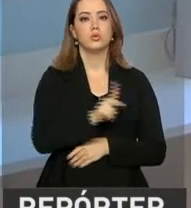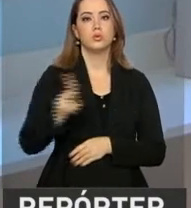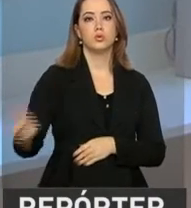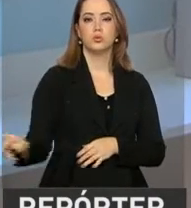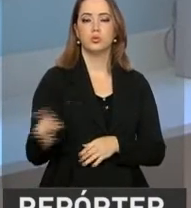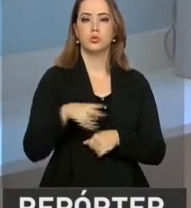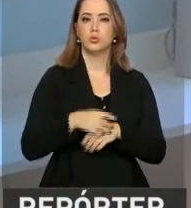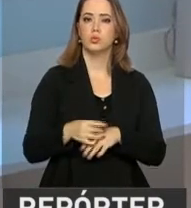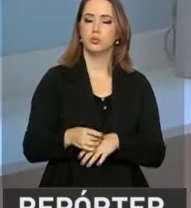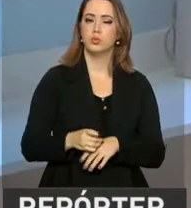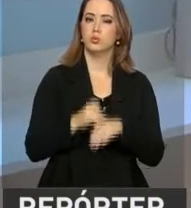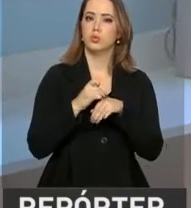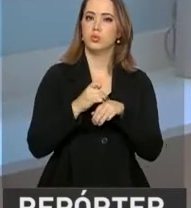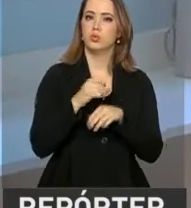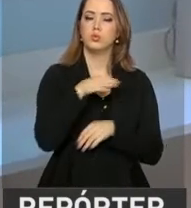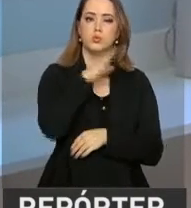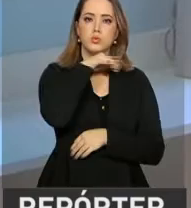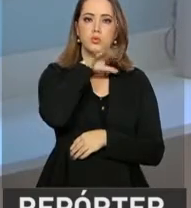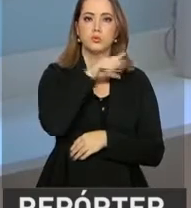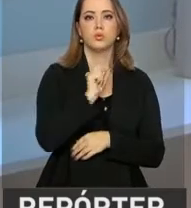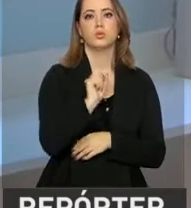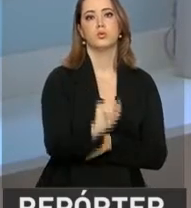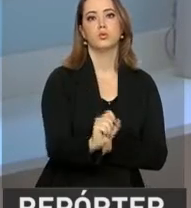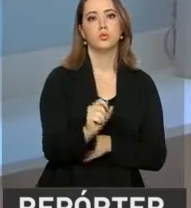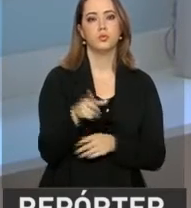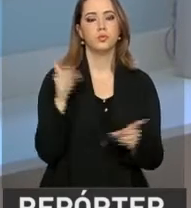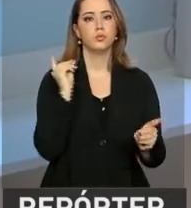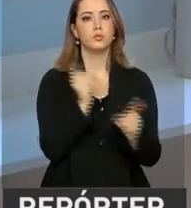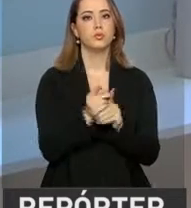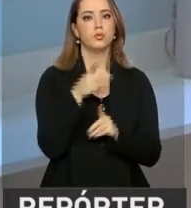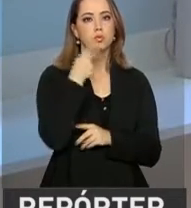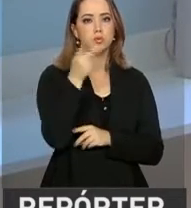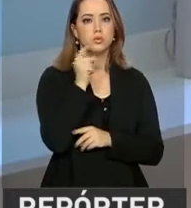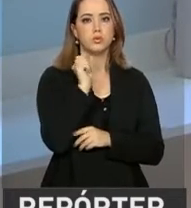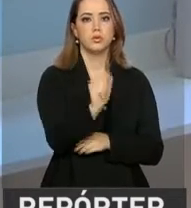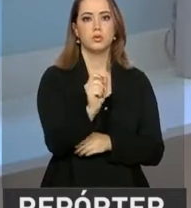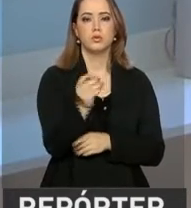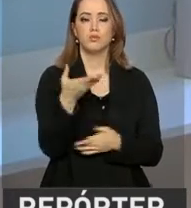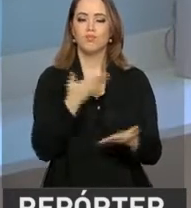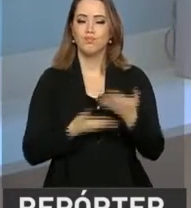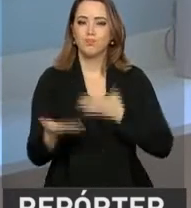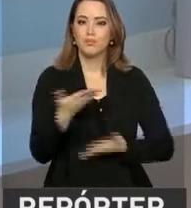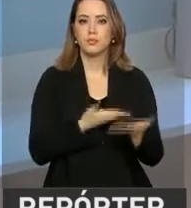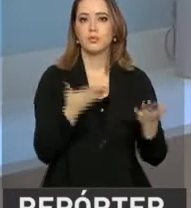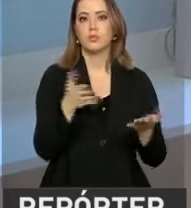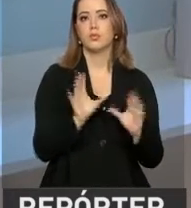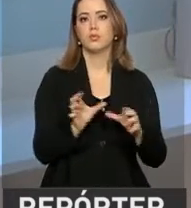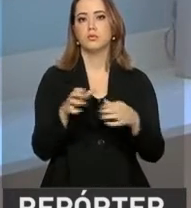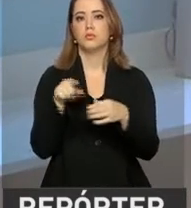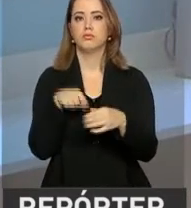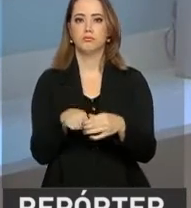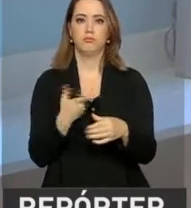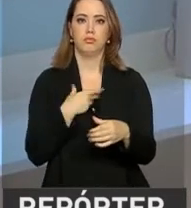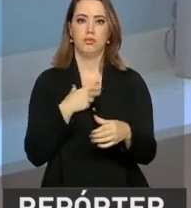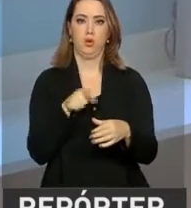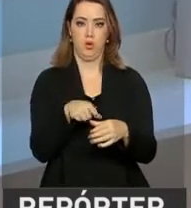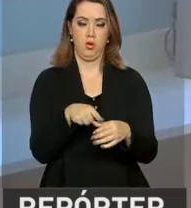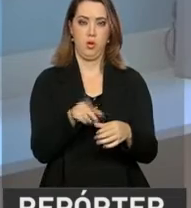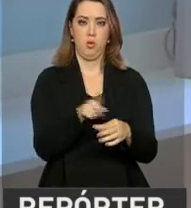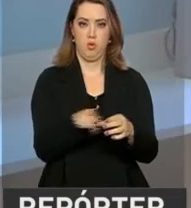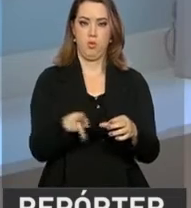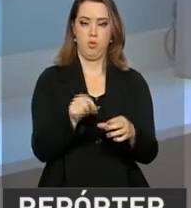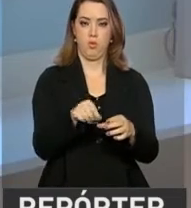Proteína Animal, Francisco Turra. No encontro, eles falaram sobre a situação do setor. Para Turra, o Brasil pode conquistar um mercado